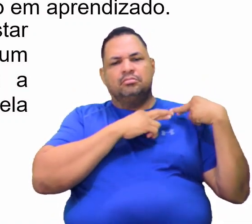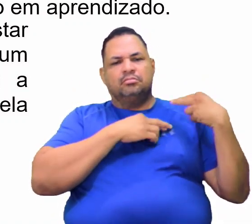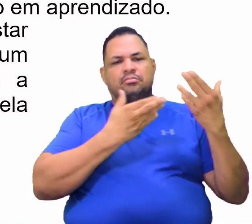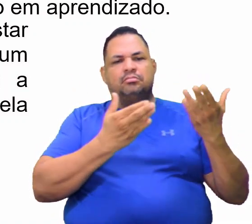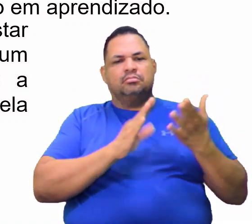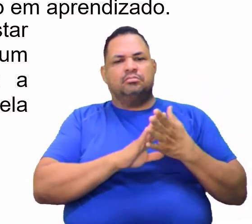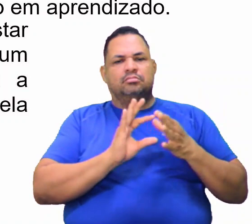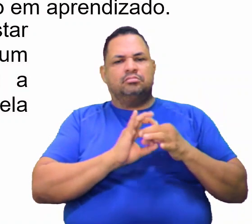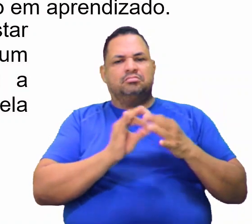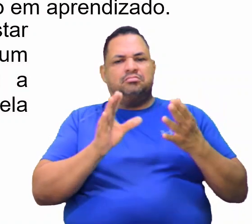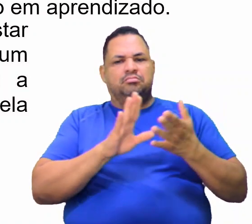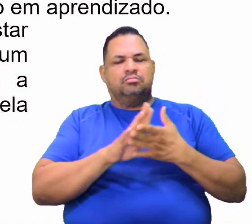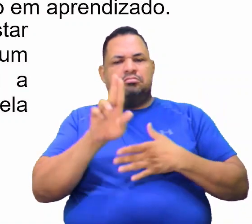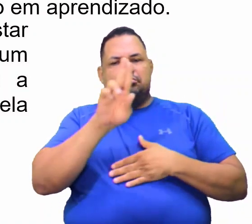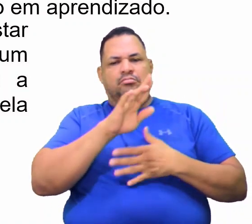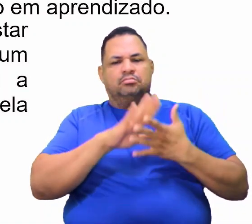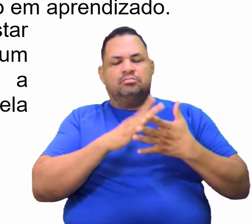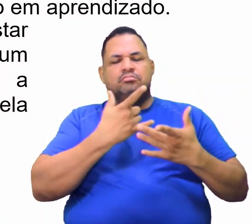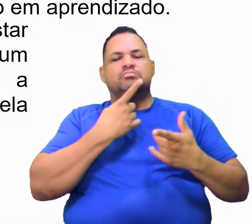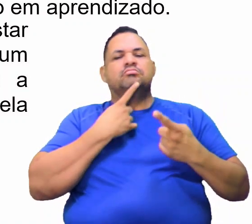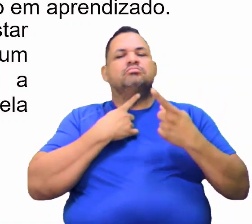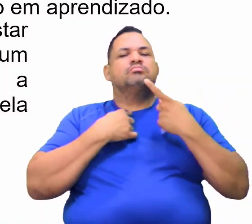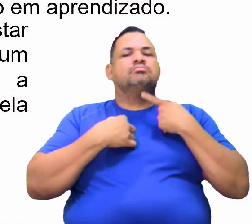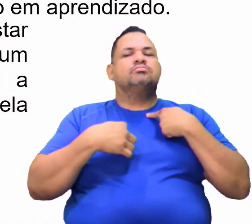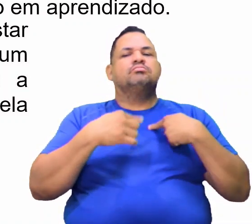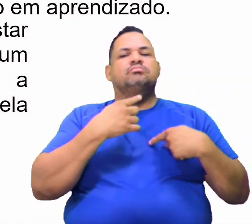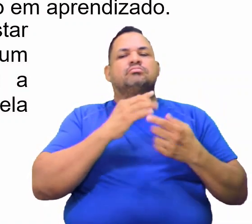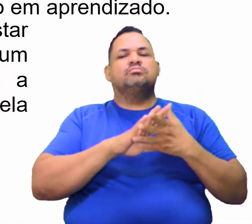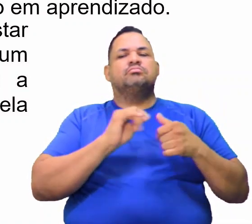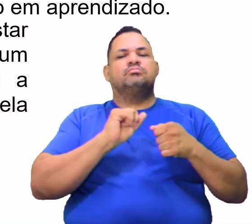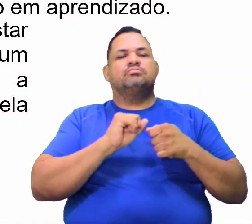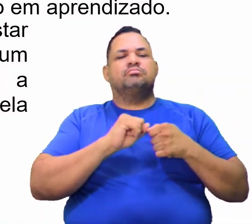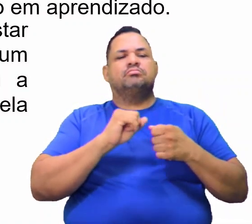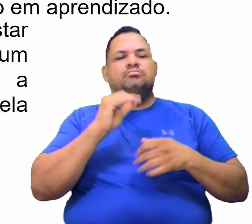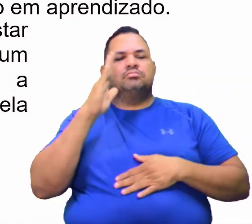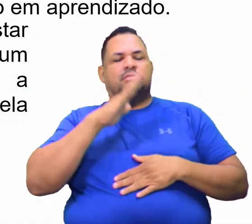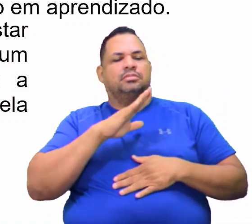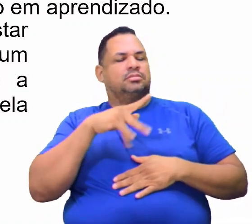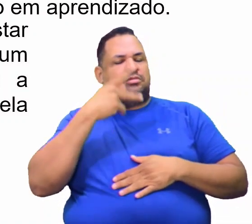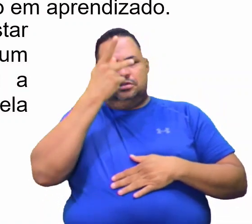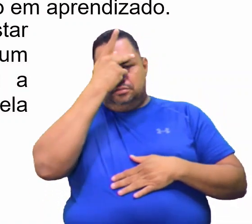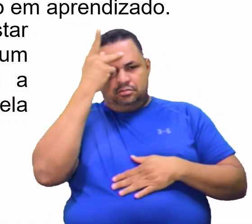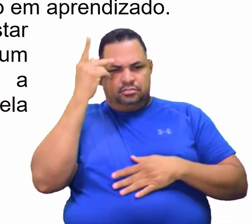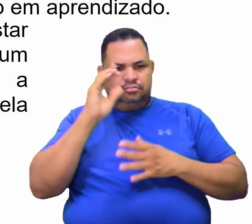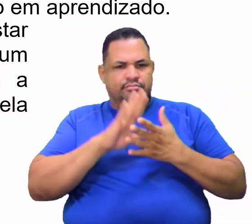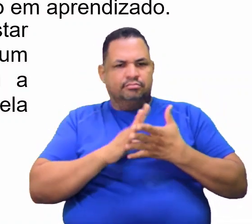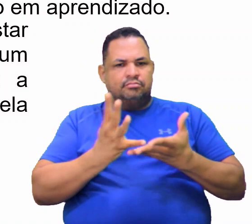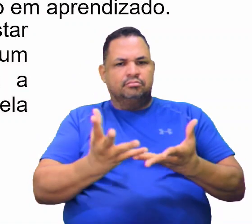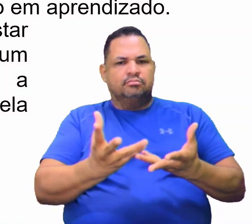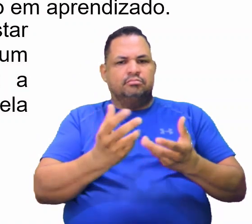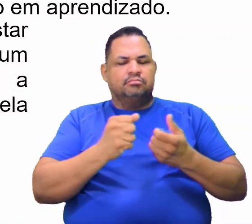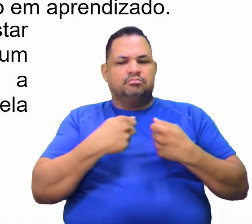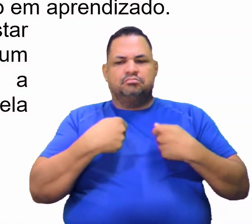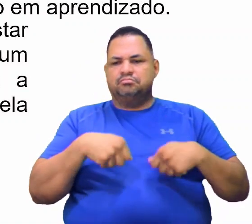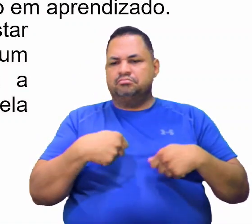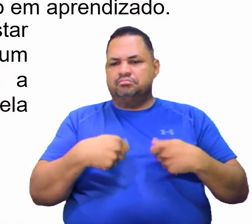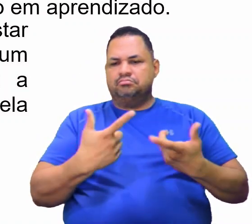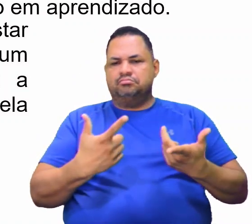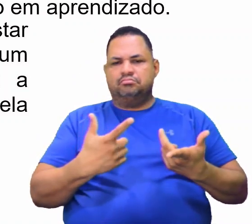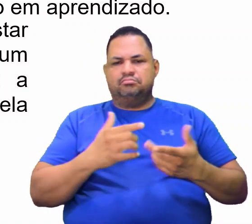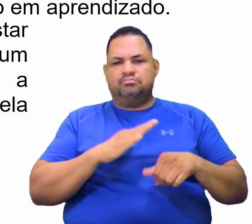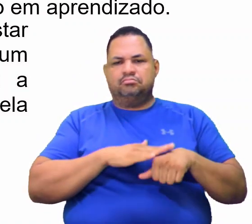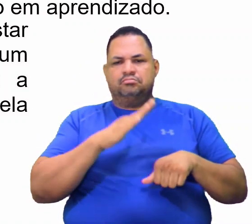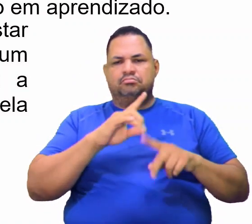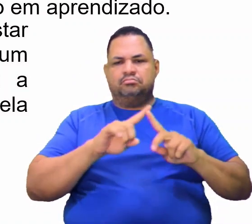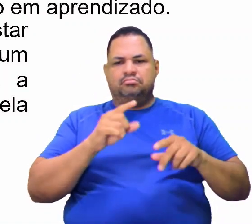responsabilidade. Não deixe de usufruir o prazer, mas que não faça mal a ninguém. Não pegue mais do que você